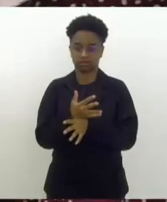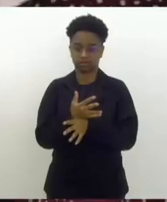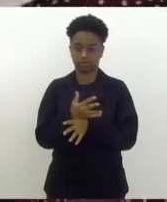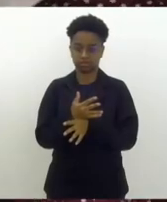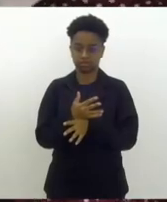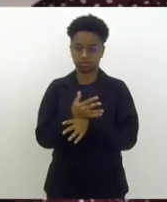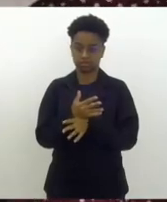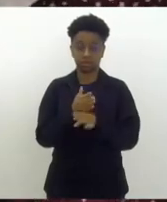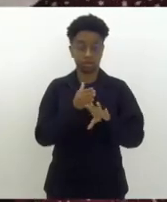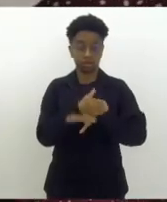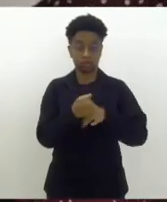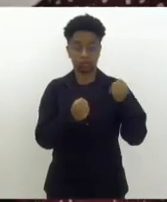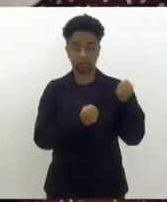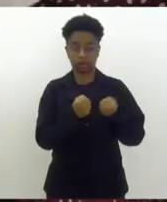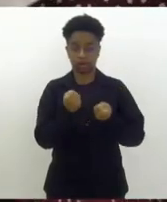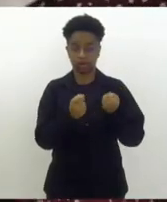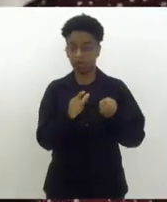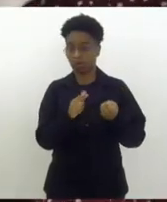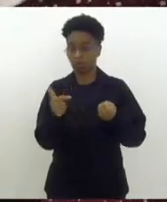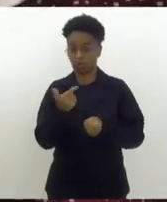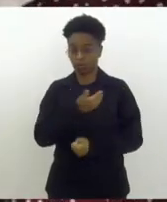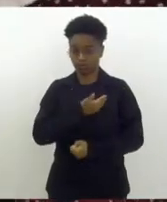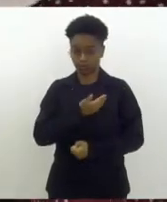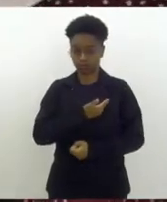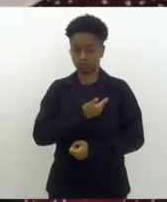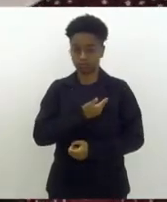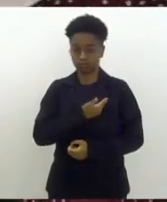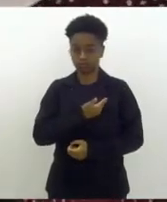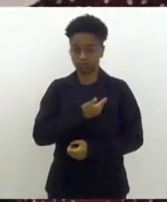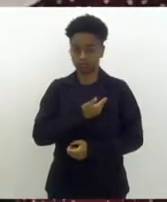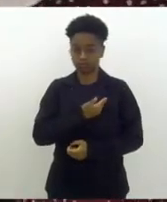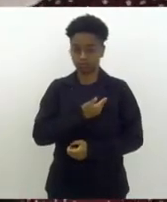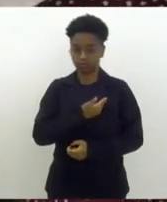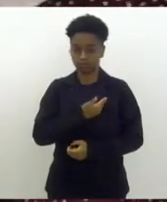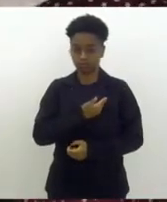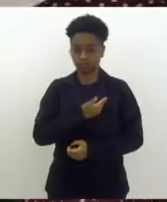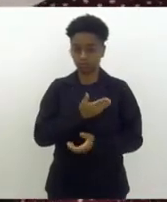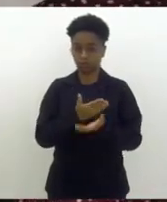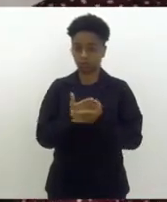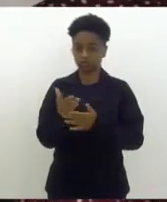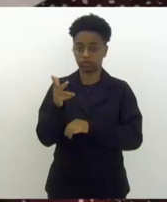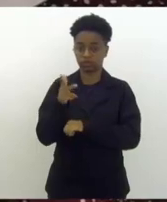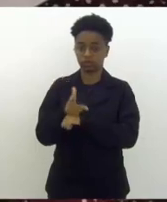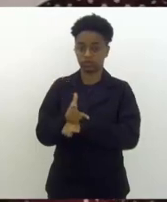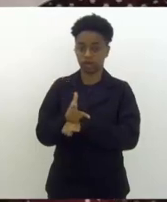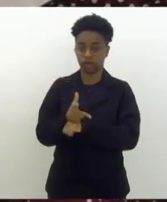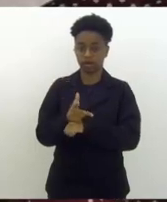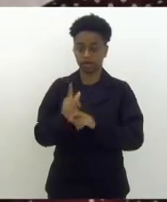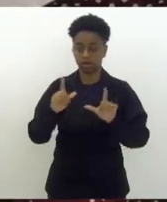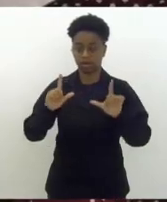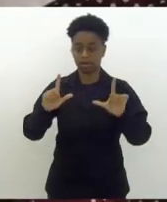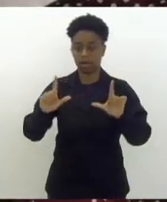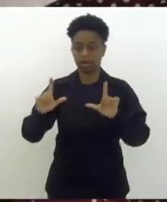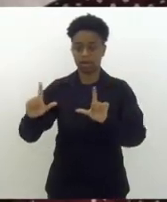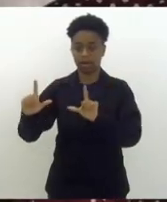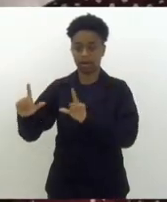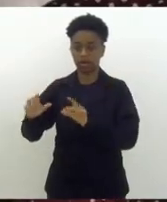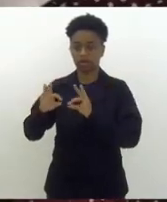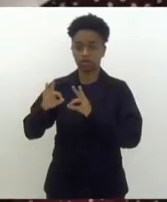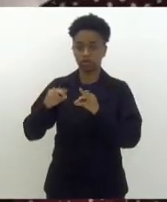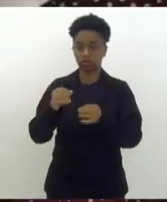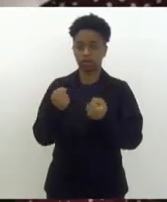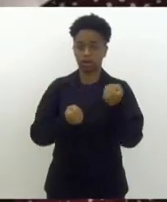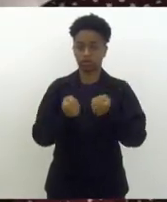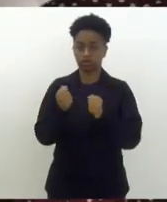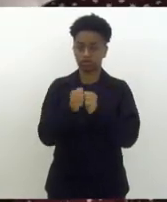entrou no carro e o outro coleguinha dele começou a filmar as placas dos carros que estavam comigo eu fui